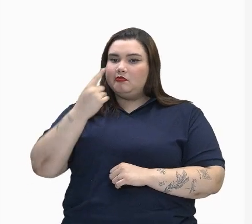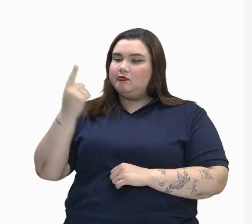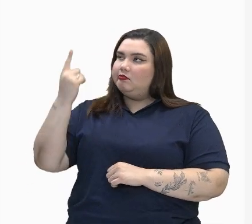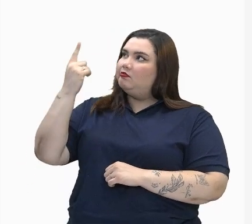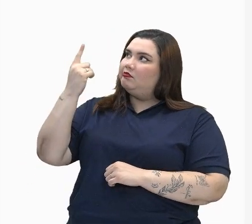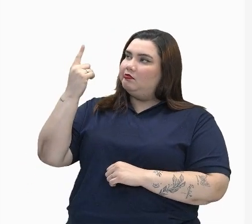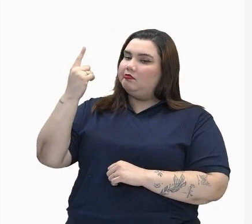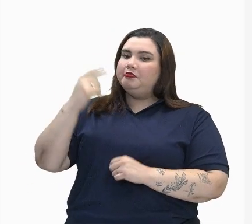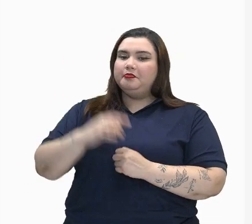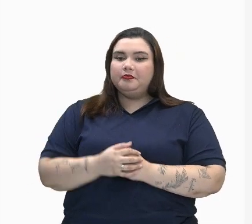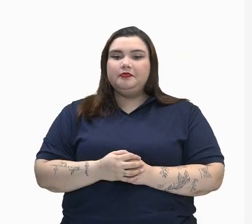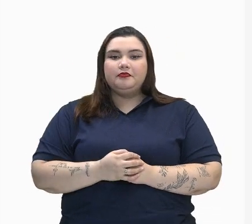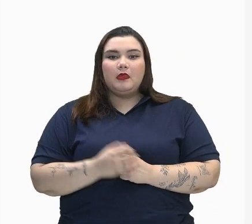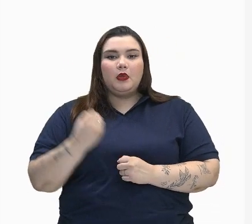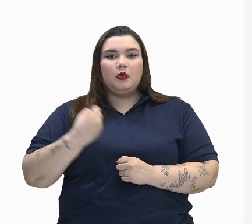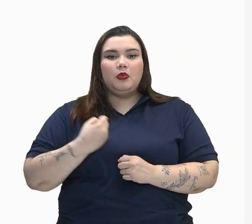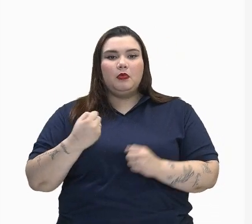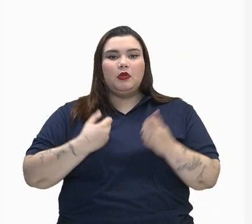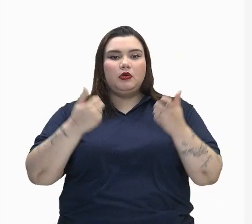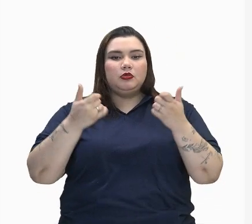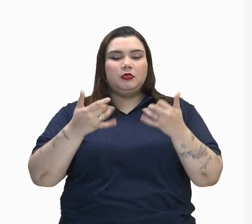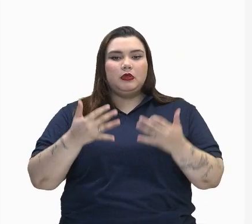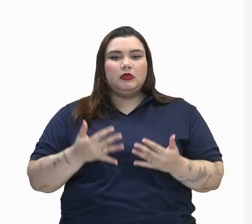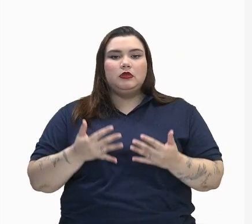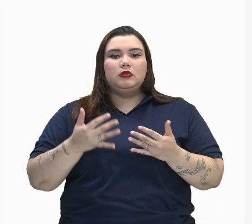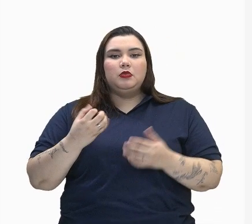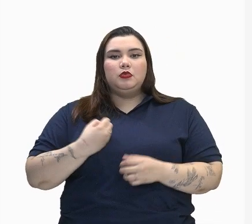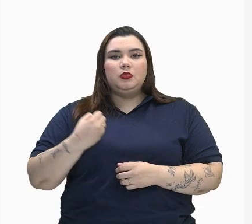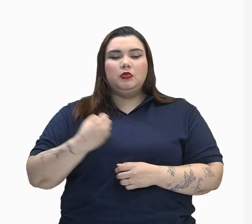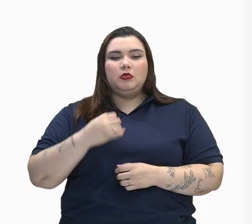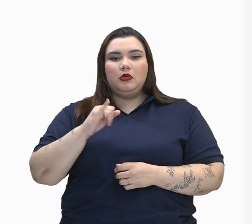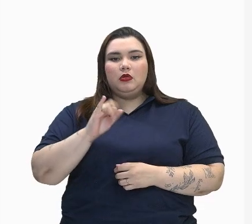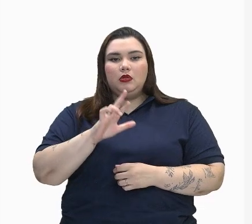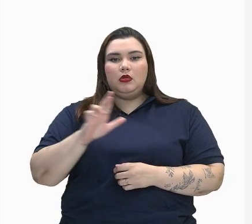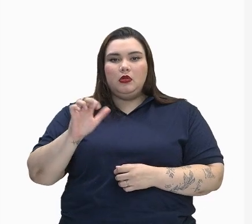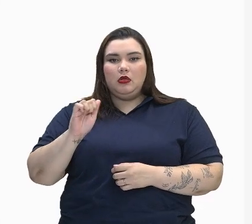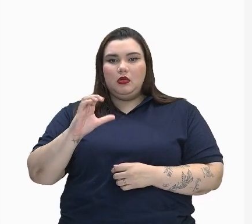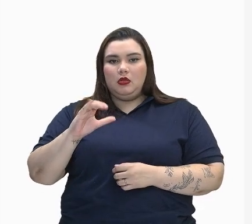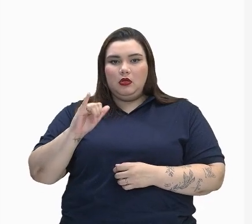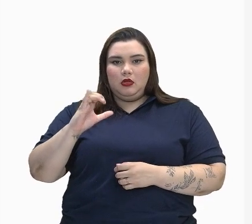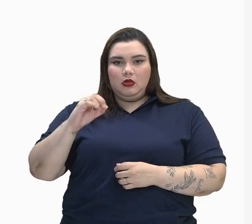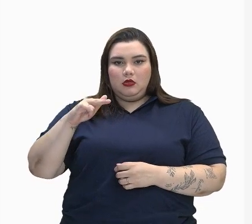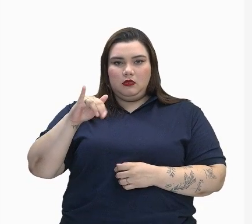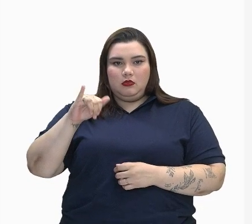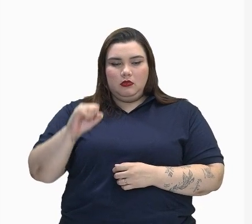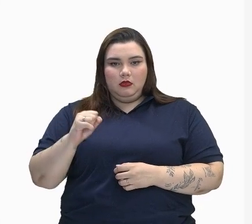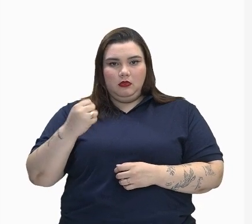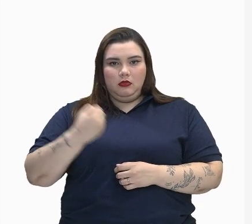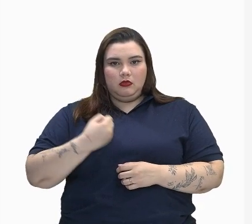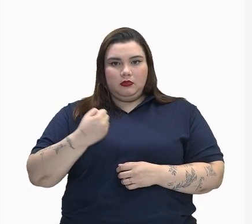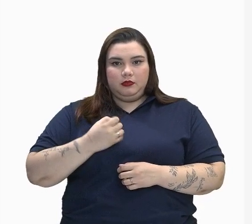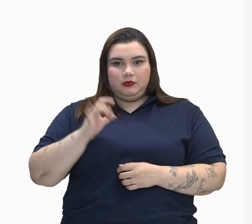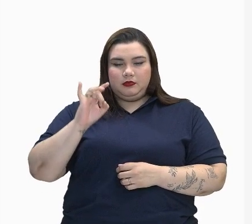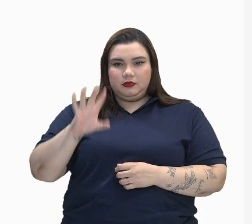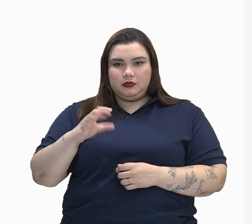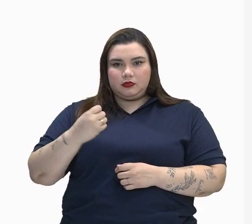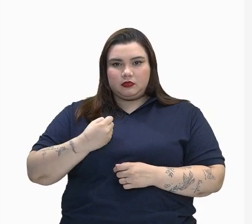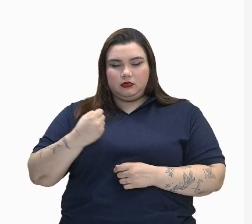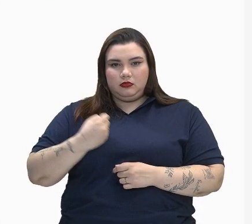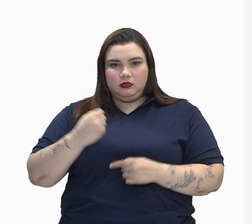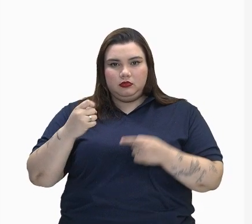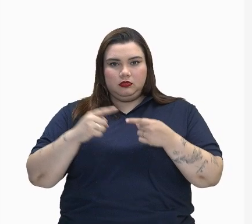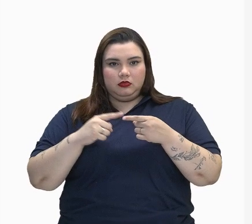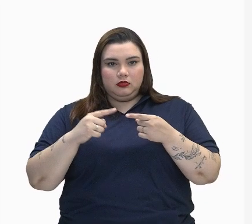o conceito, a definição de números irracionais. Os números irracionais é só o número φ, professora, que a